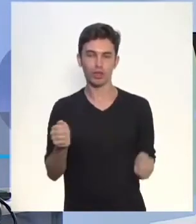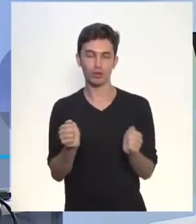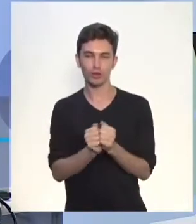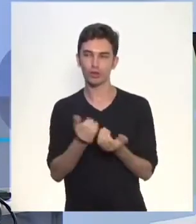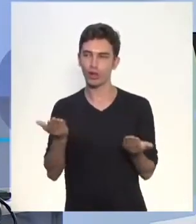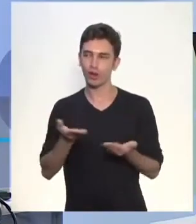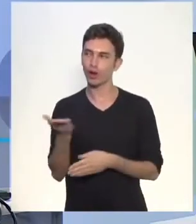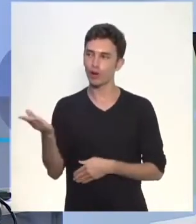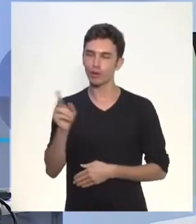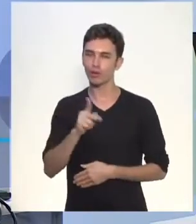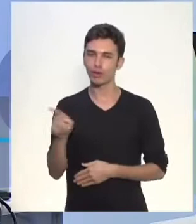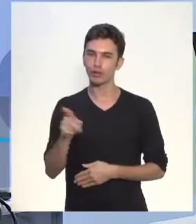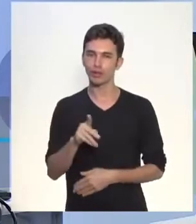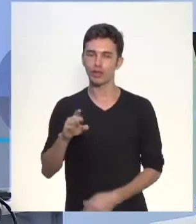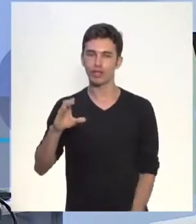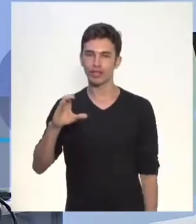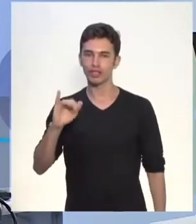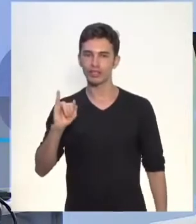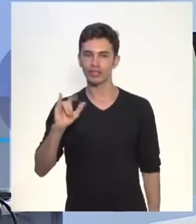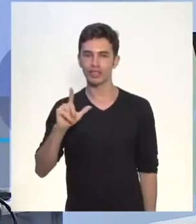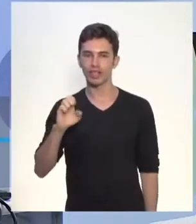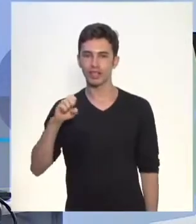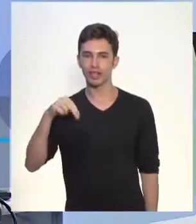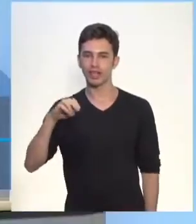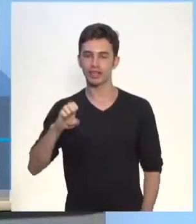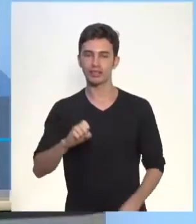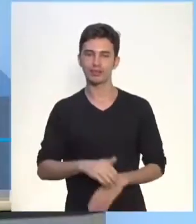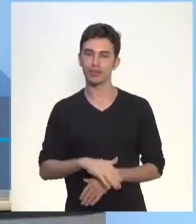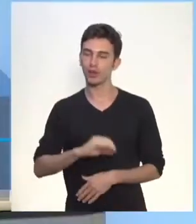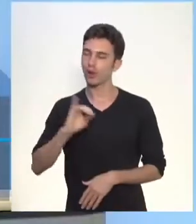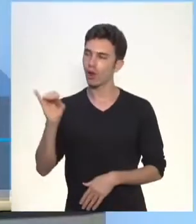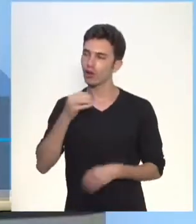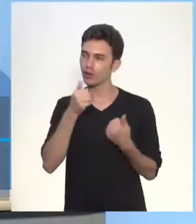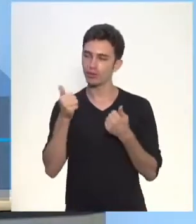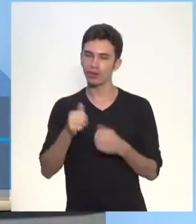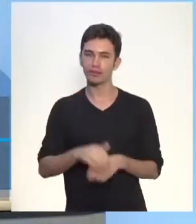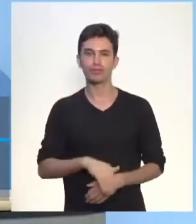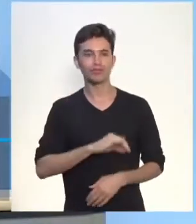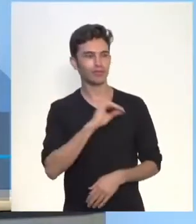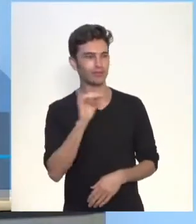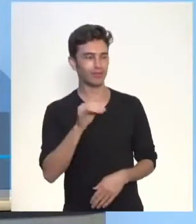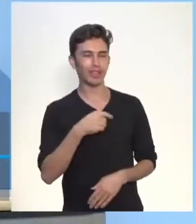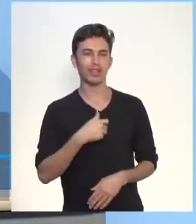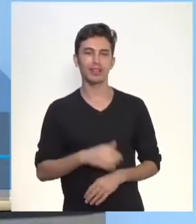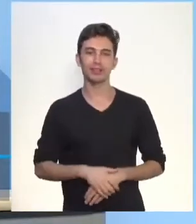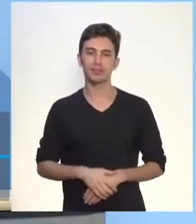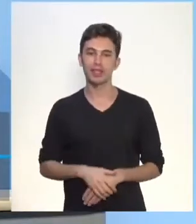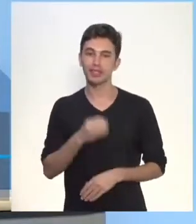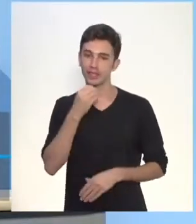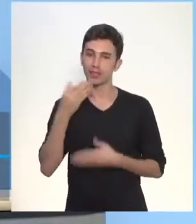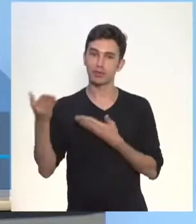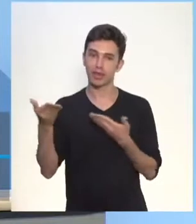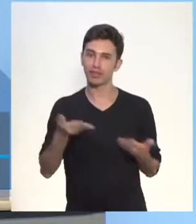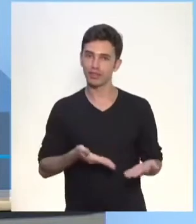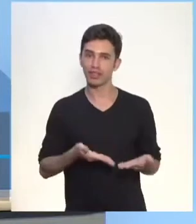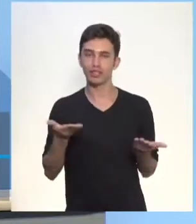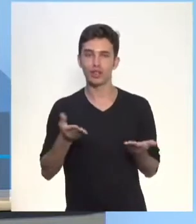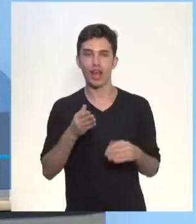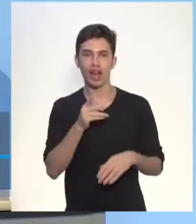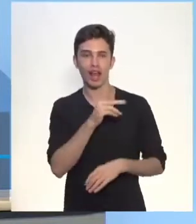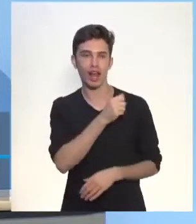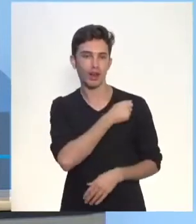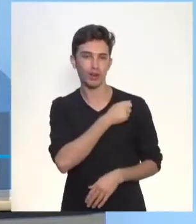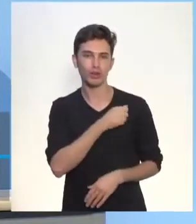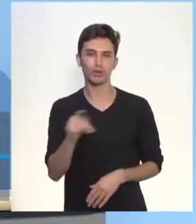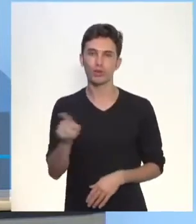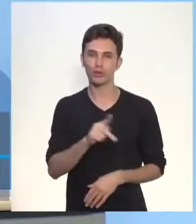professora Silene. Olá, professora Silene. Olá, Mauro, tudo bem? Tudo bem? Sejam bem-vindos, alunos, professores e